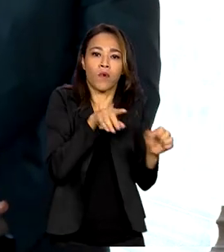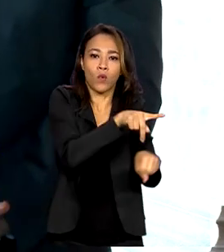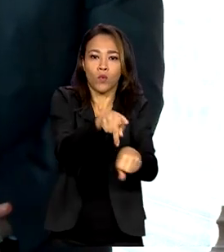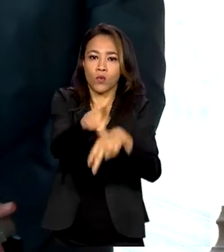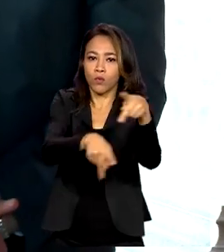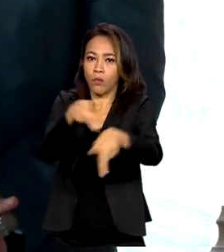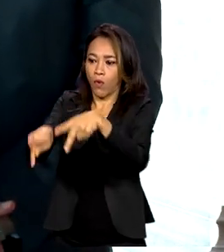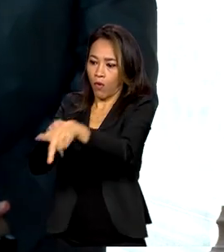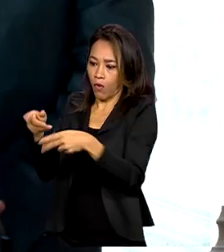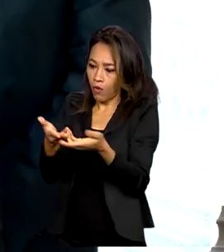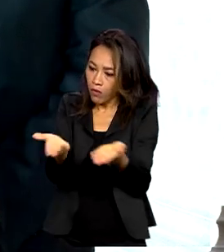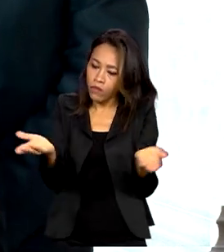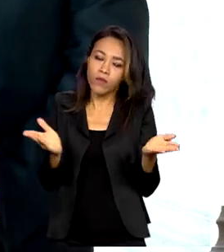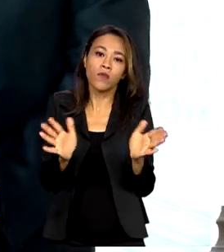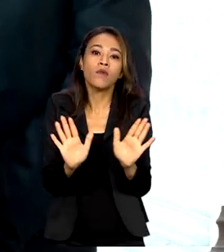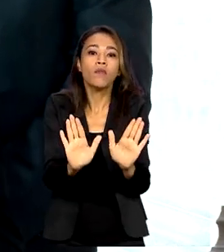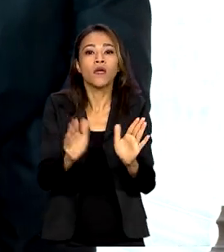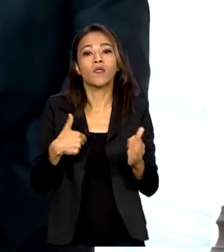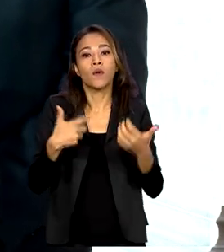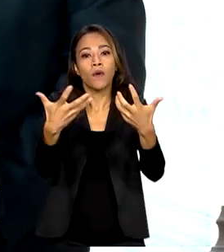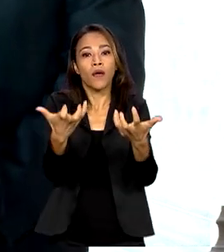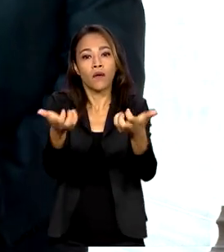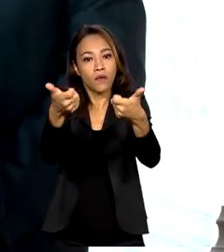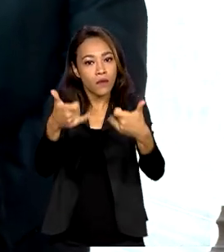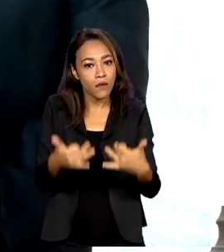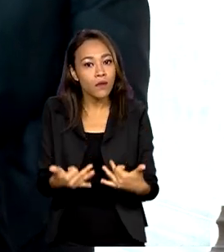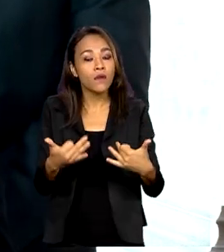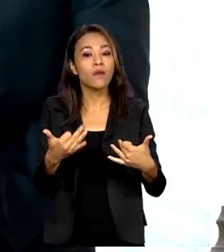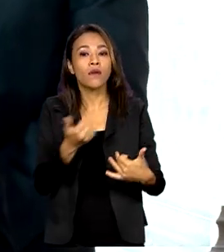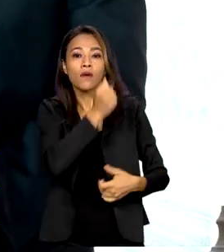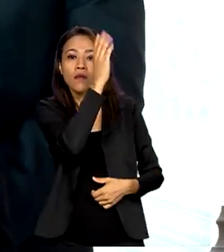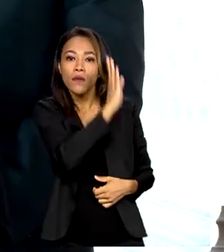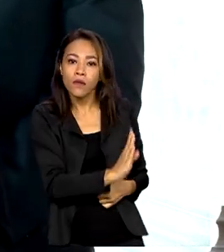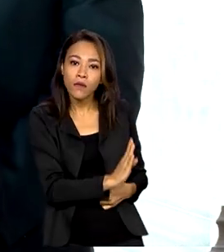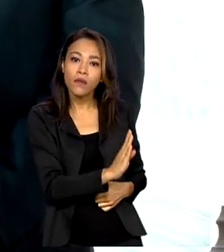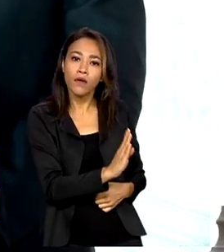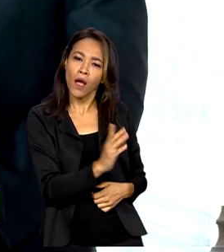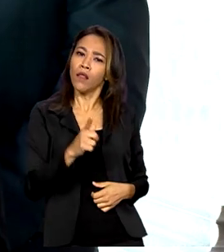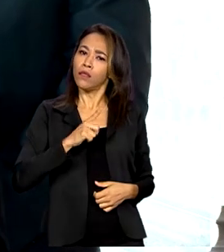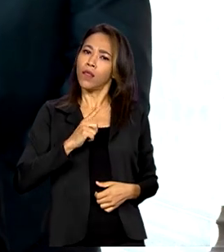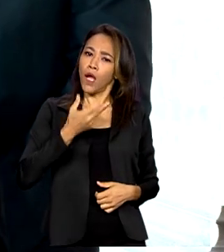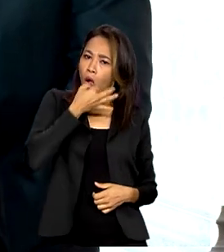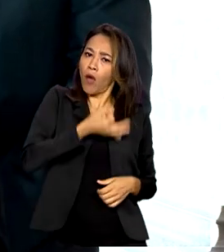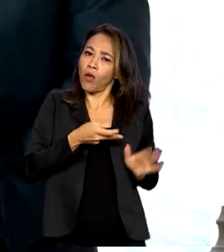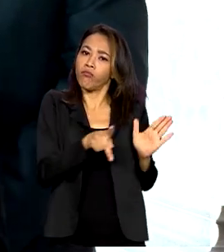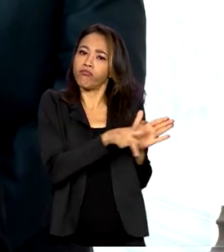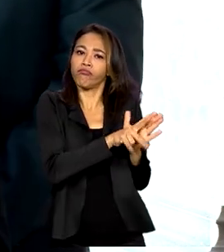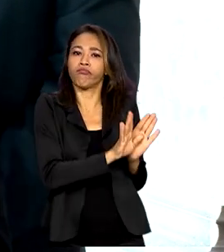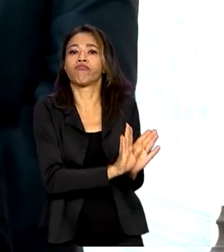mas o que eu quero dizer é que o Brasil tem pensamento próprio.